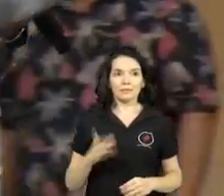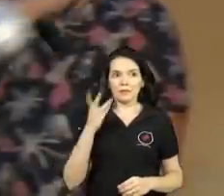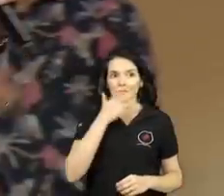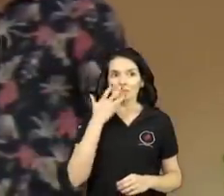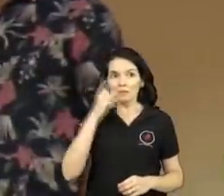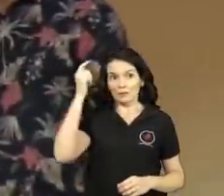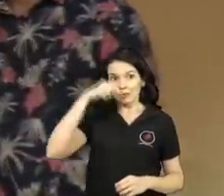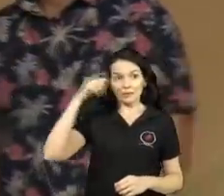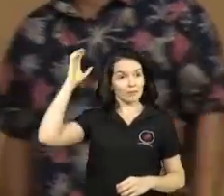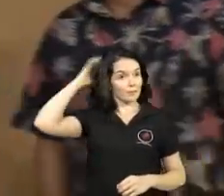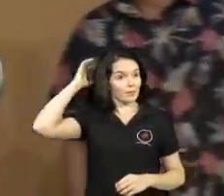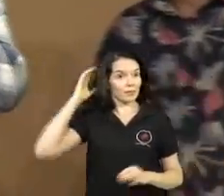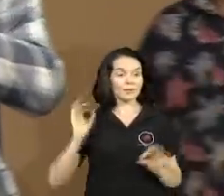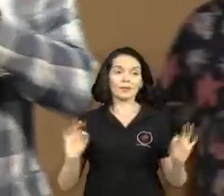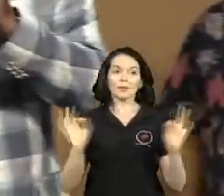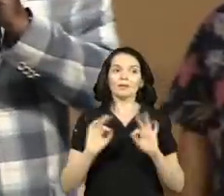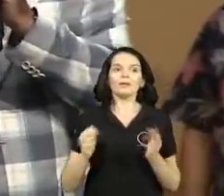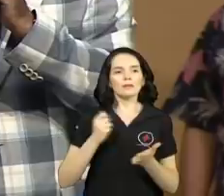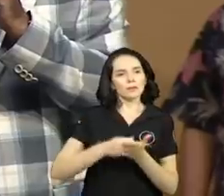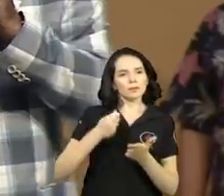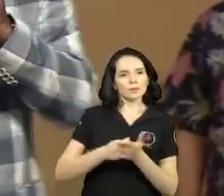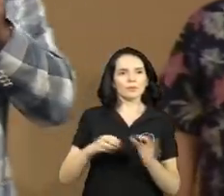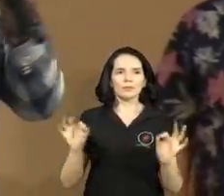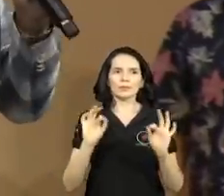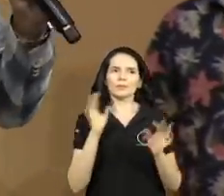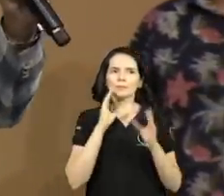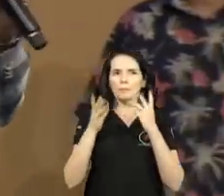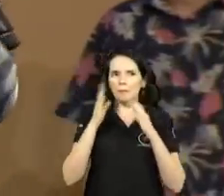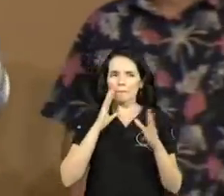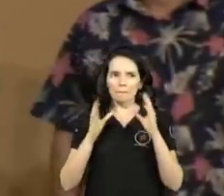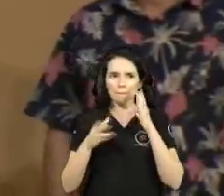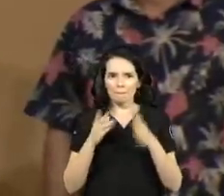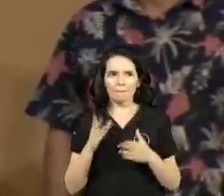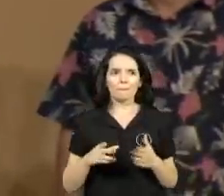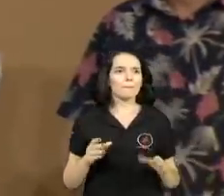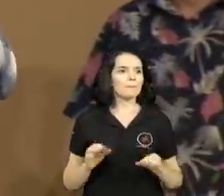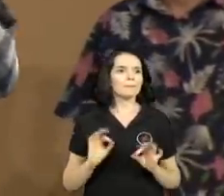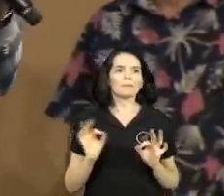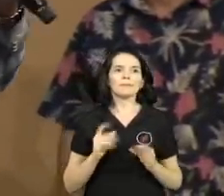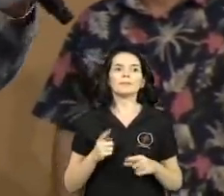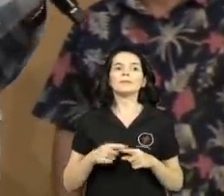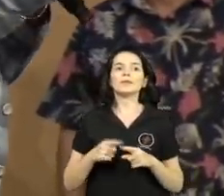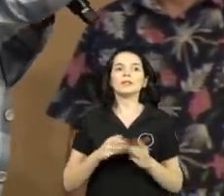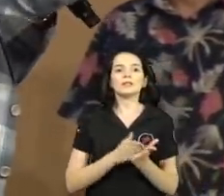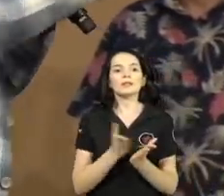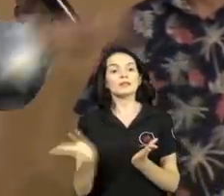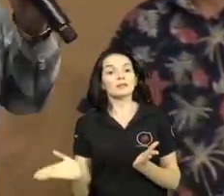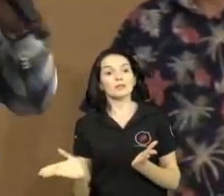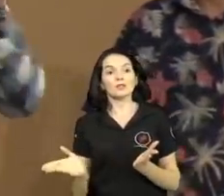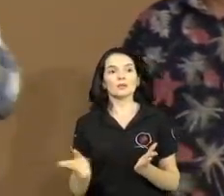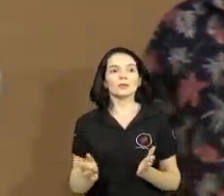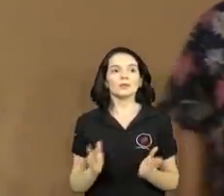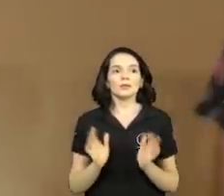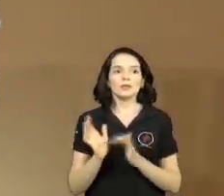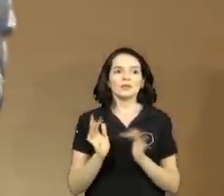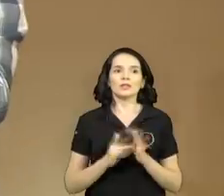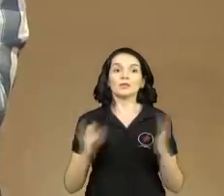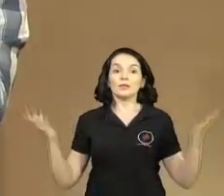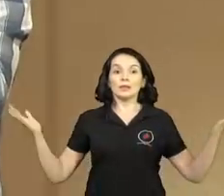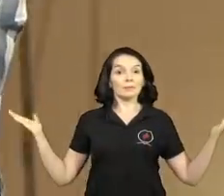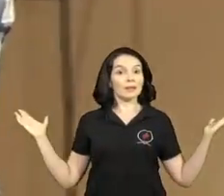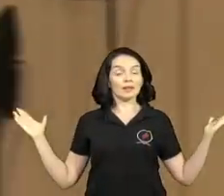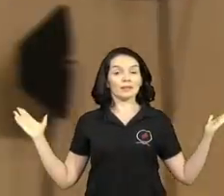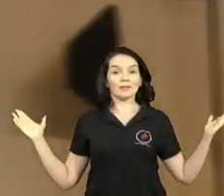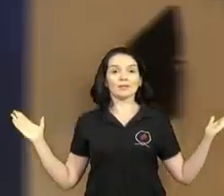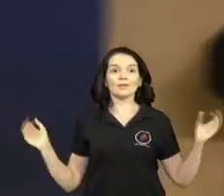ter cobrança. Por que você se afastou? Por que você caiu? Ele está de braços abertos te esperando. E